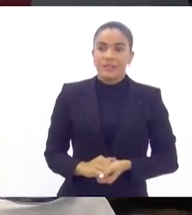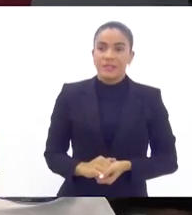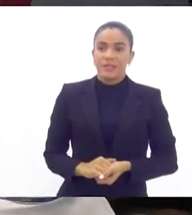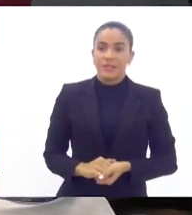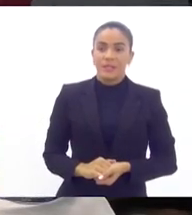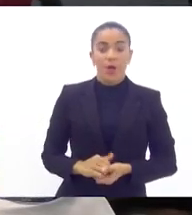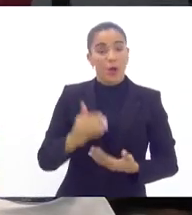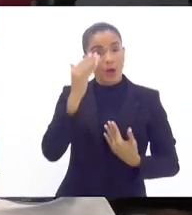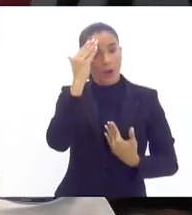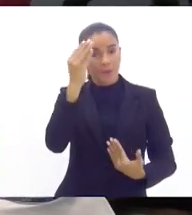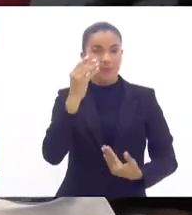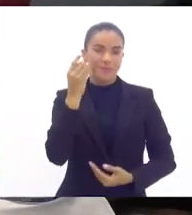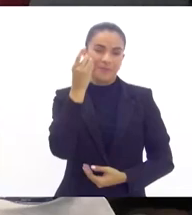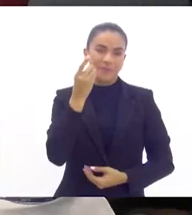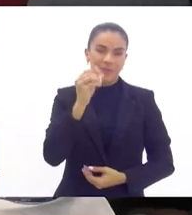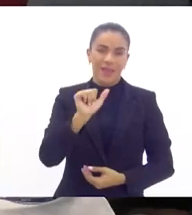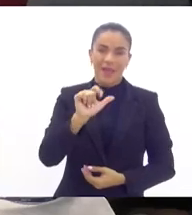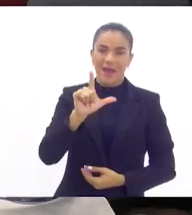Obrigado deputado